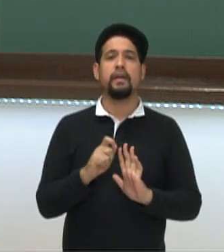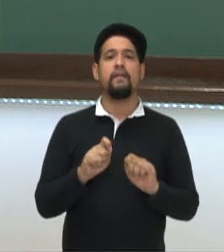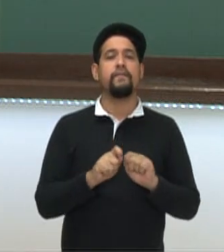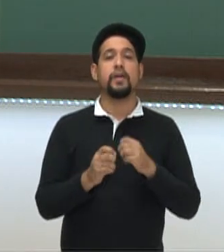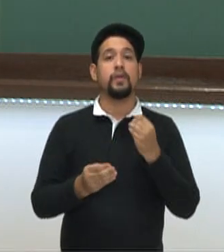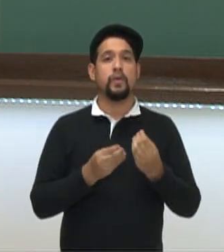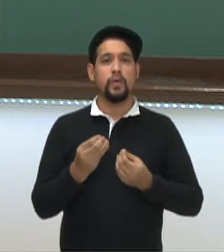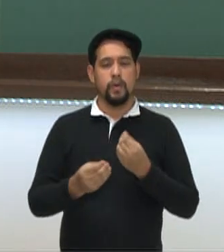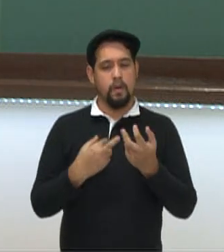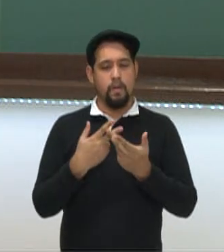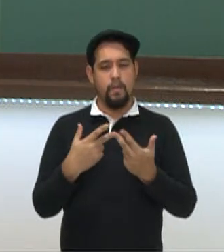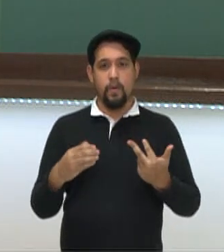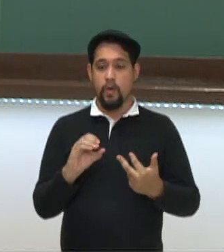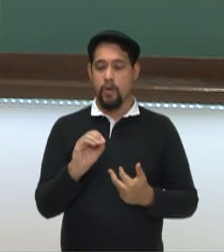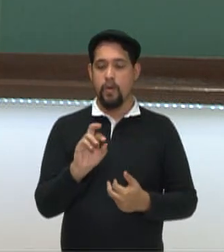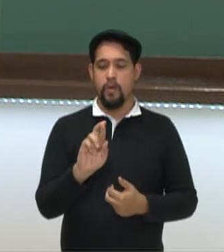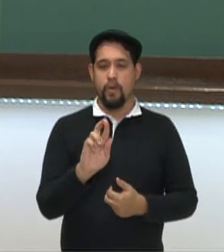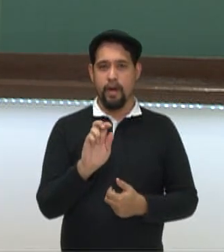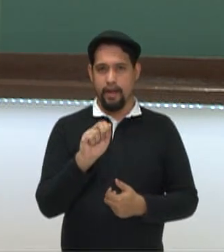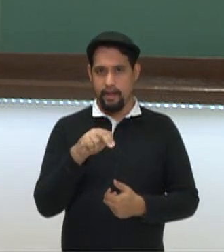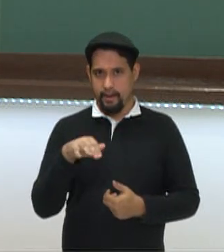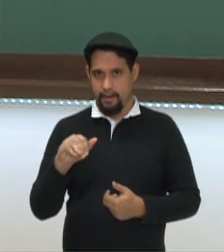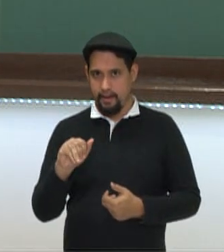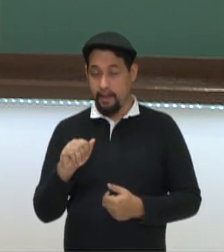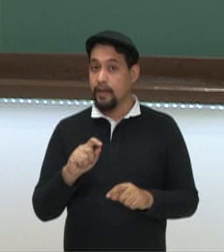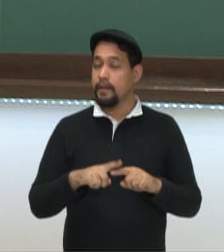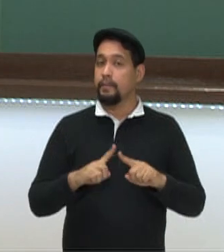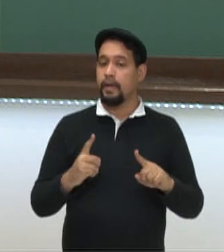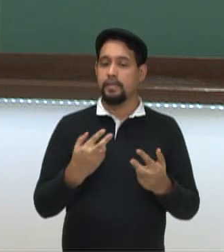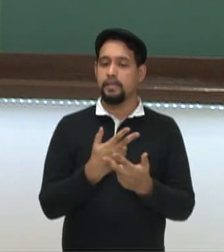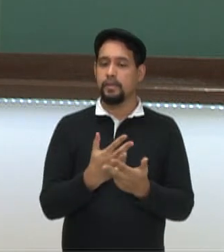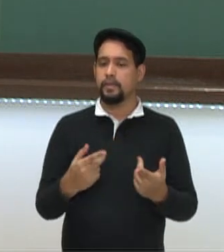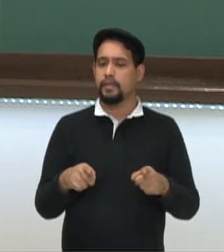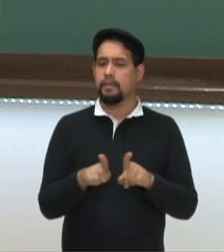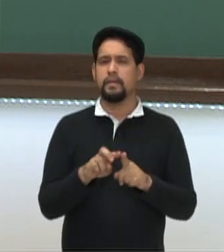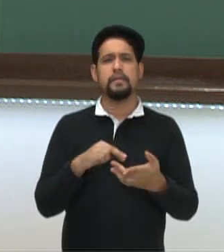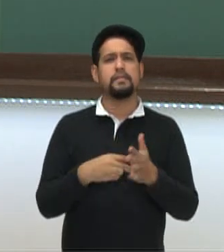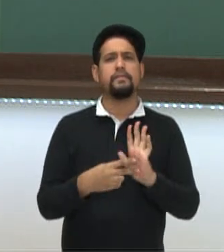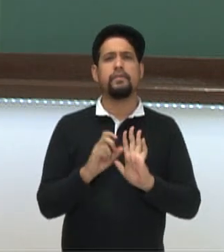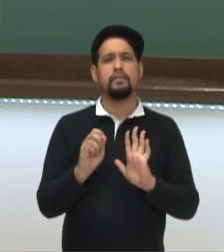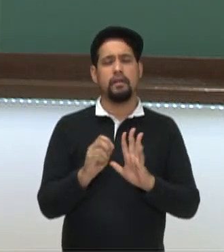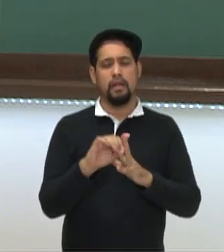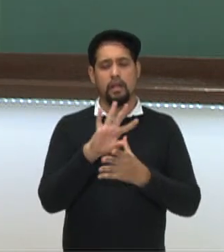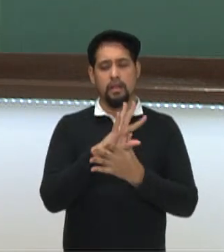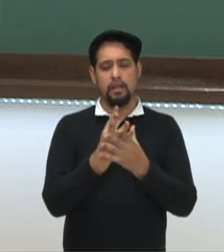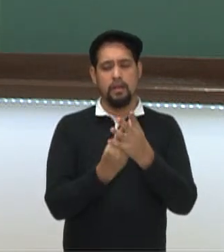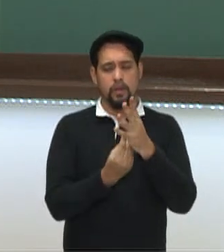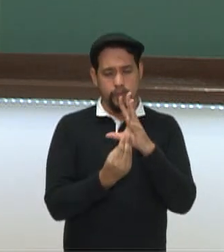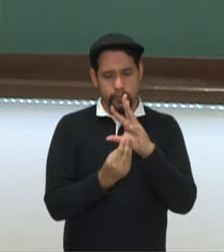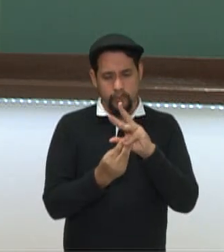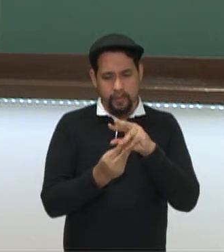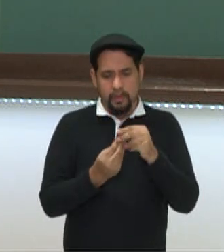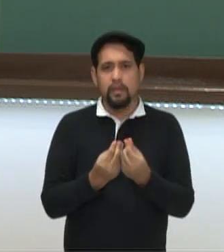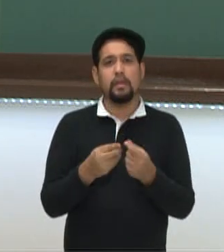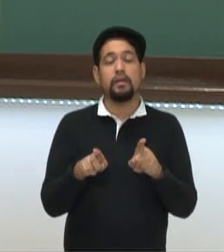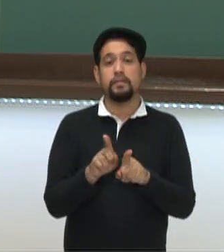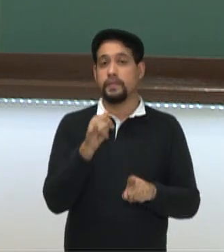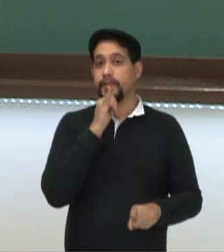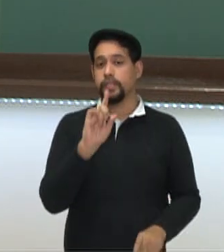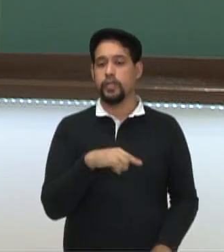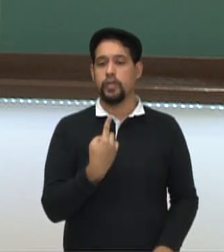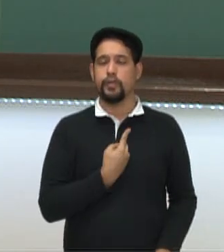de substâncias orgânicas. E essas substâncias orgânicas serão dissolvidas quando